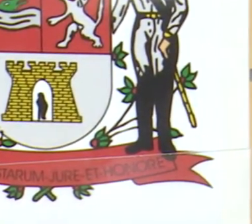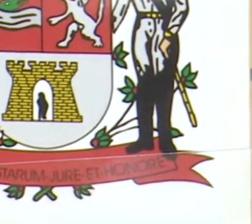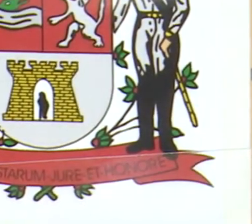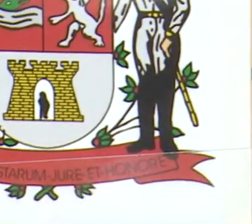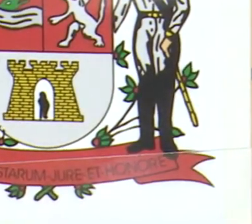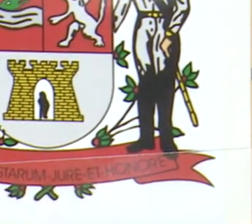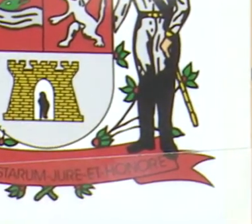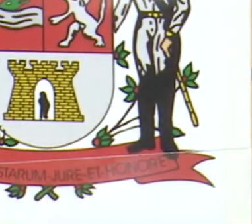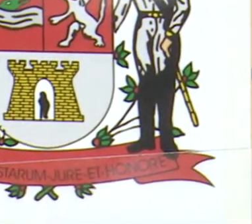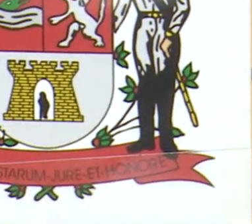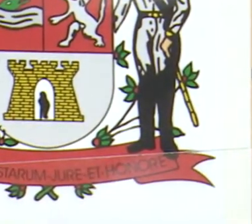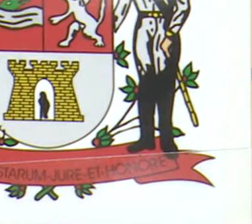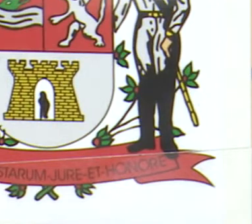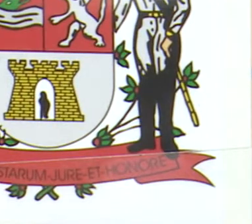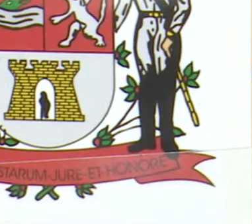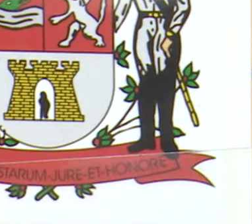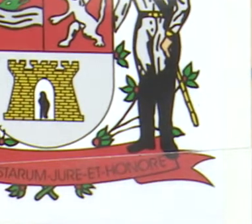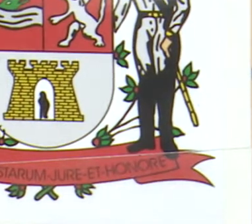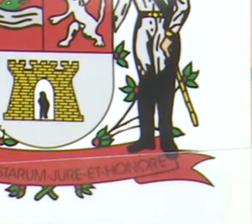E aí